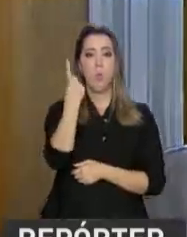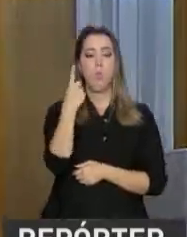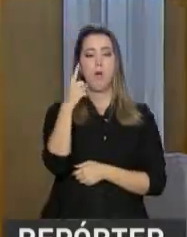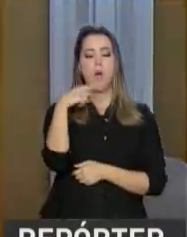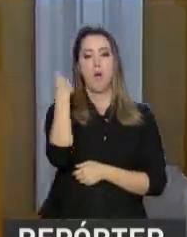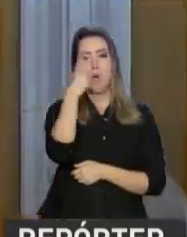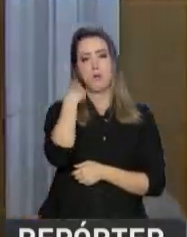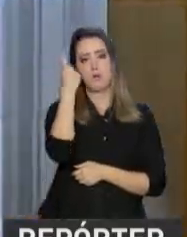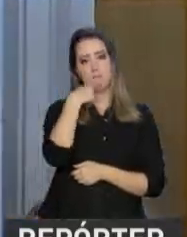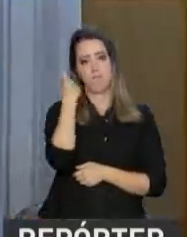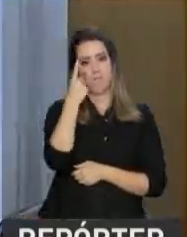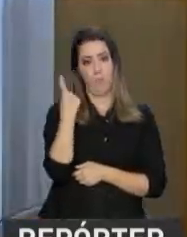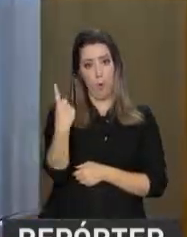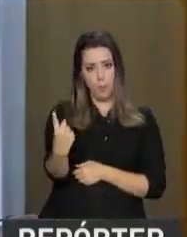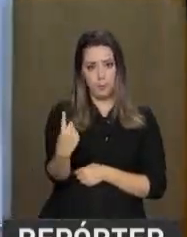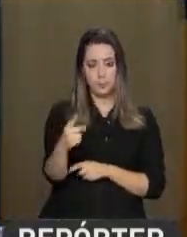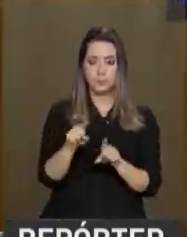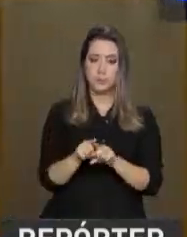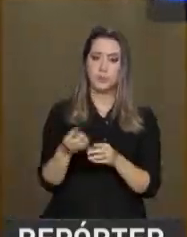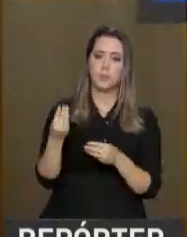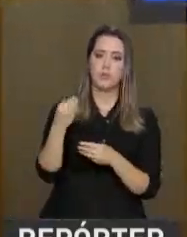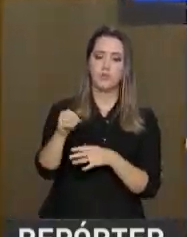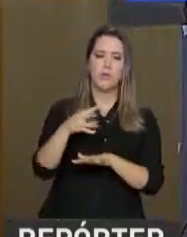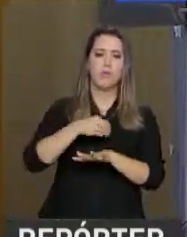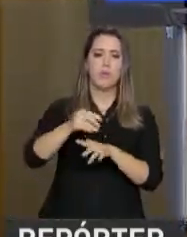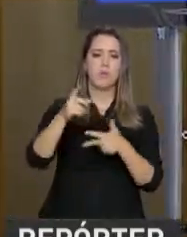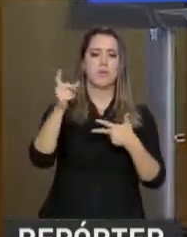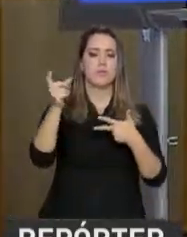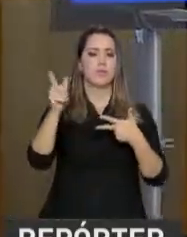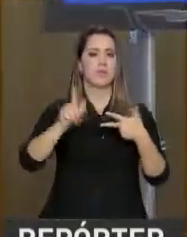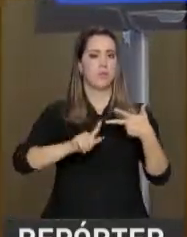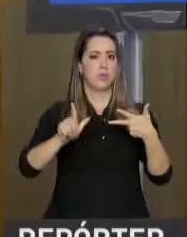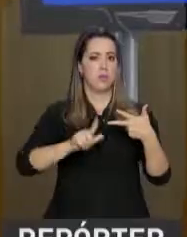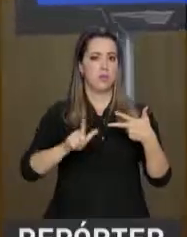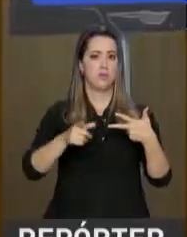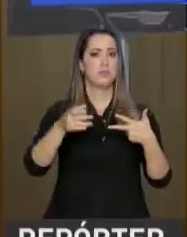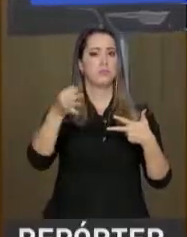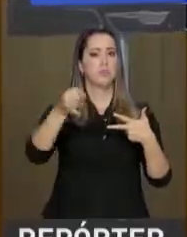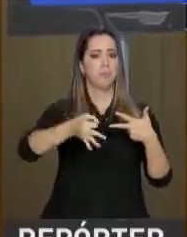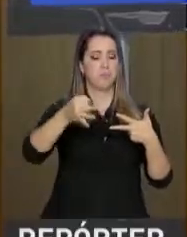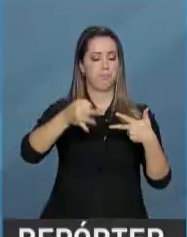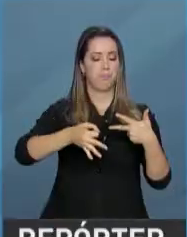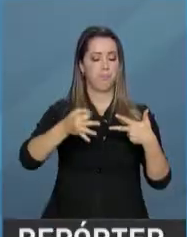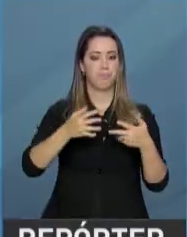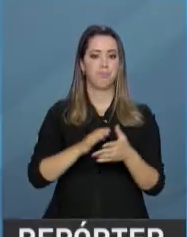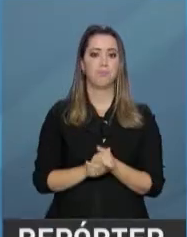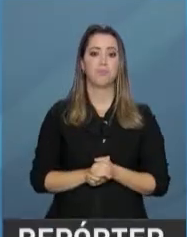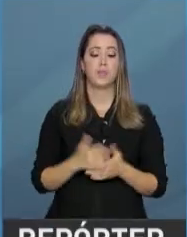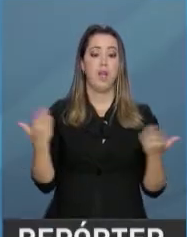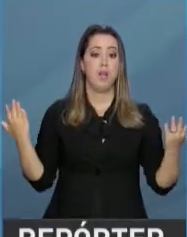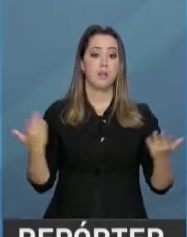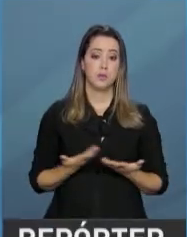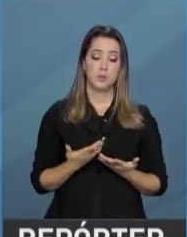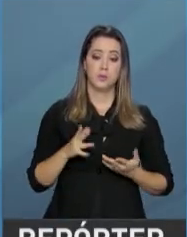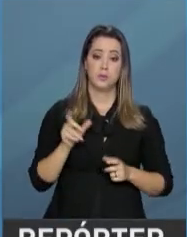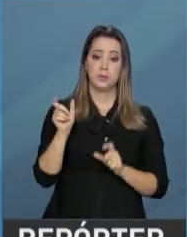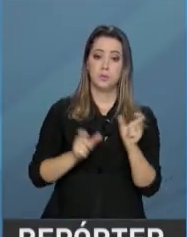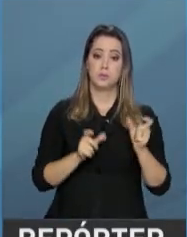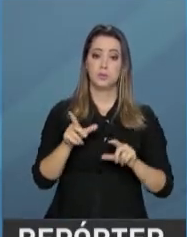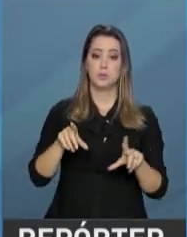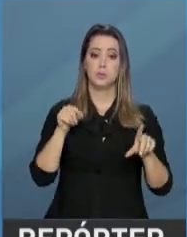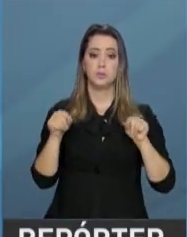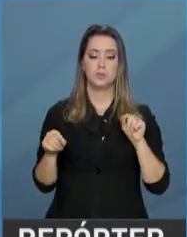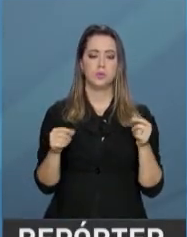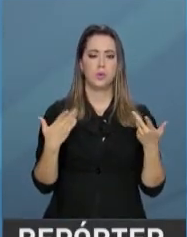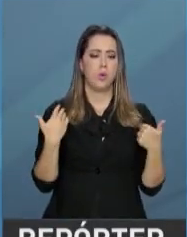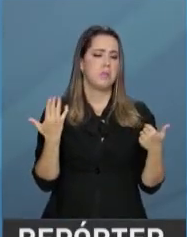de duração que inclui também informações dos poderes legislativo e judiciário a partir de agora os ouvintes terão a chance